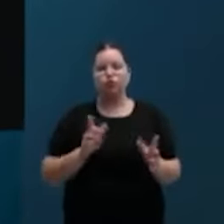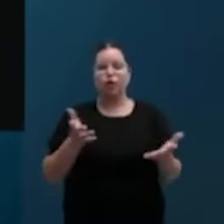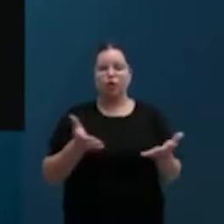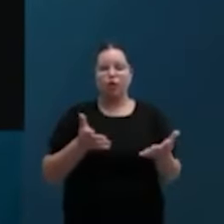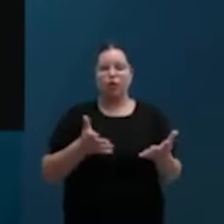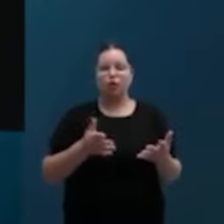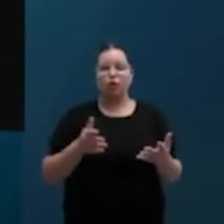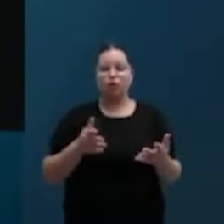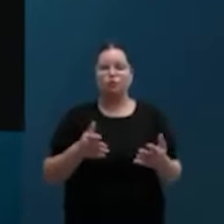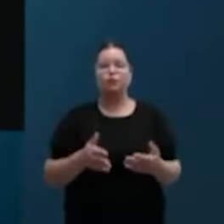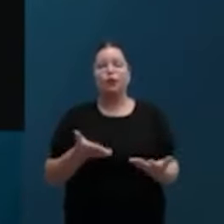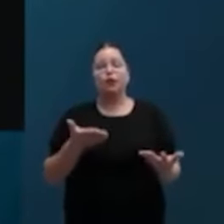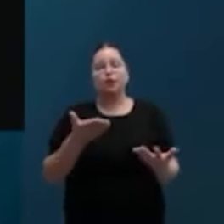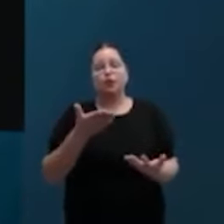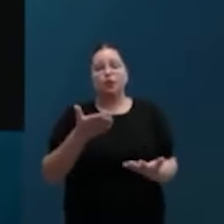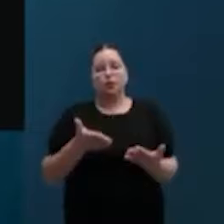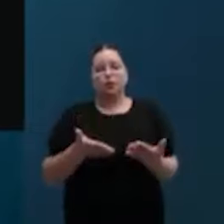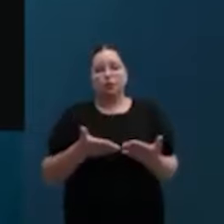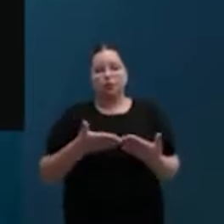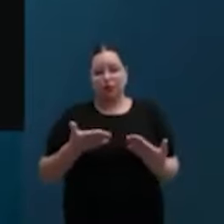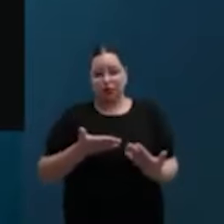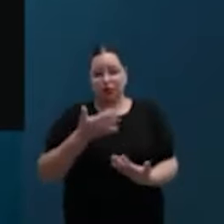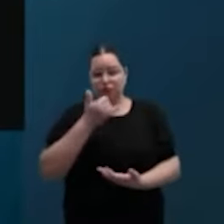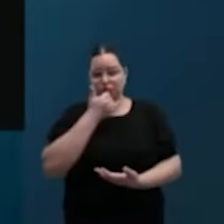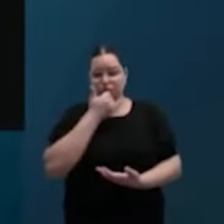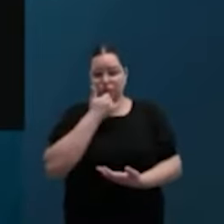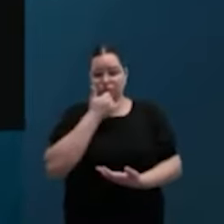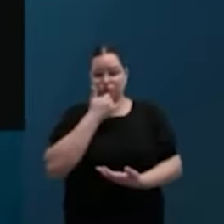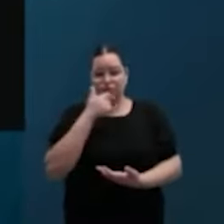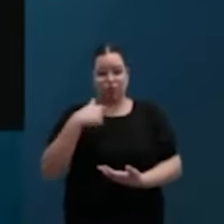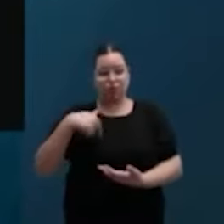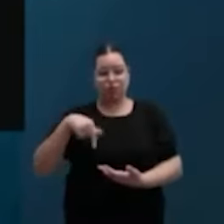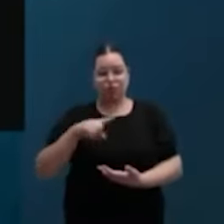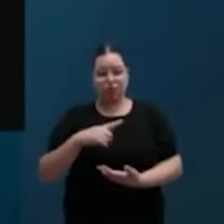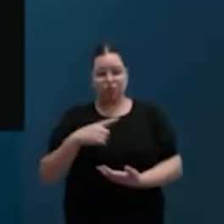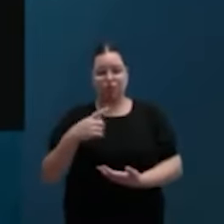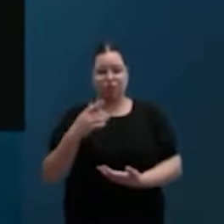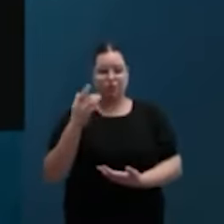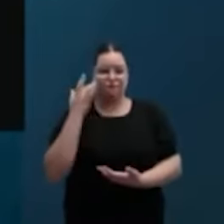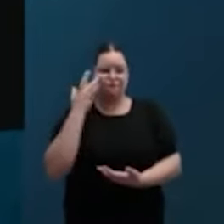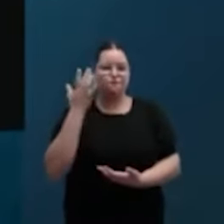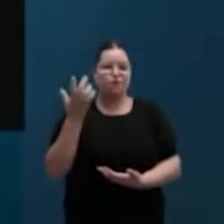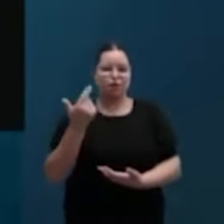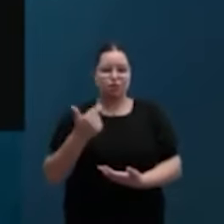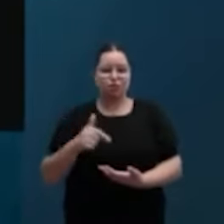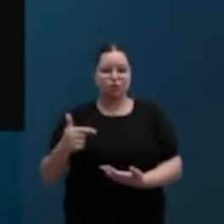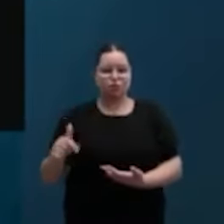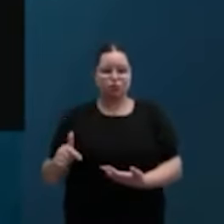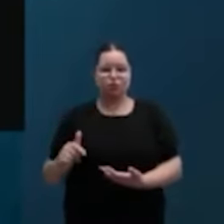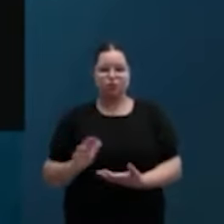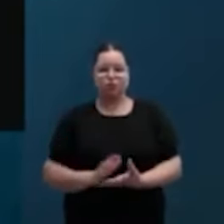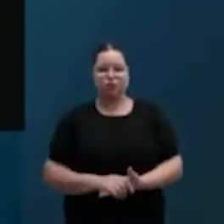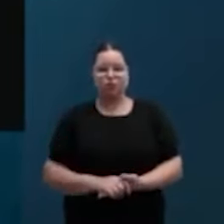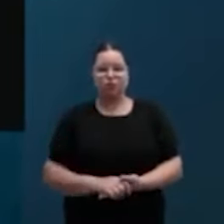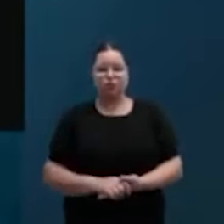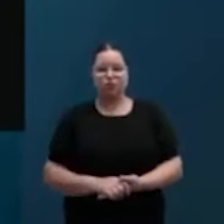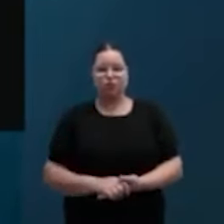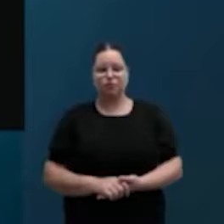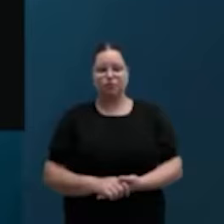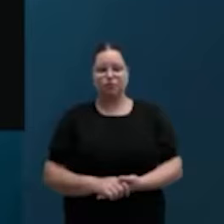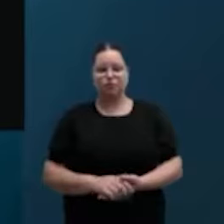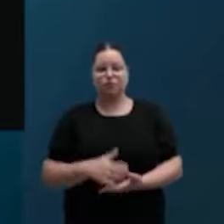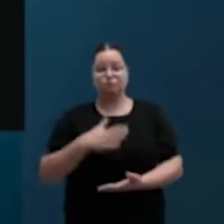Peço desculpas, tá, essa corte, tá, porque não é muito fácil a nossa vida aqui, enfim, meu colega que